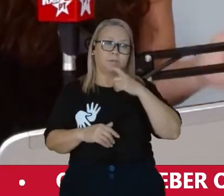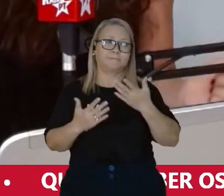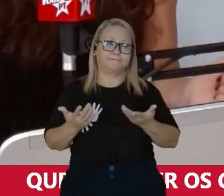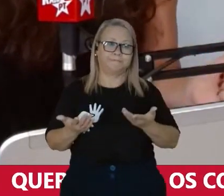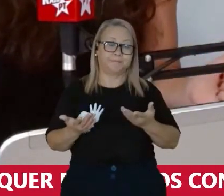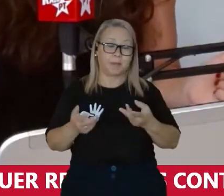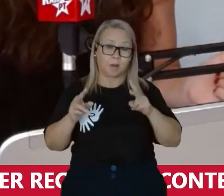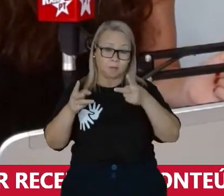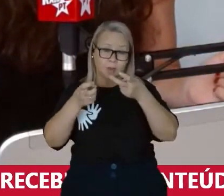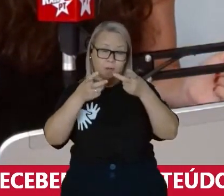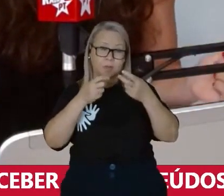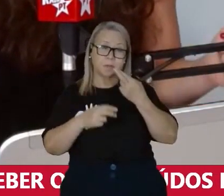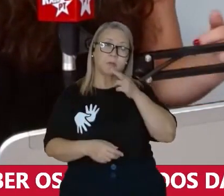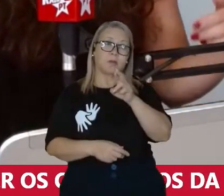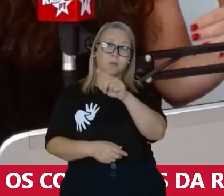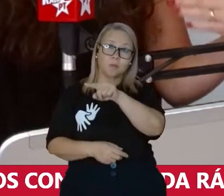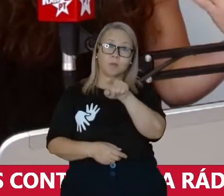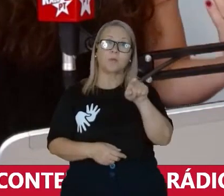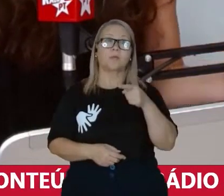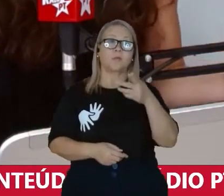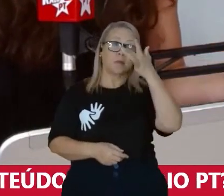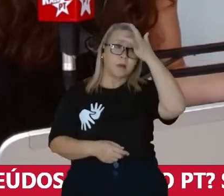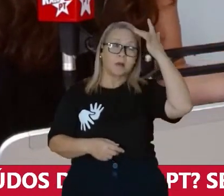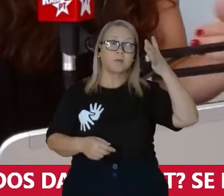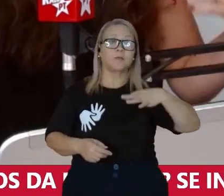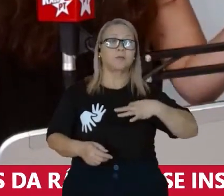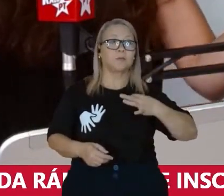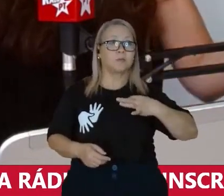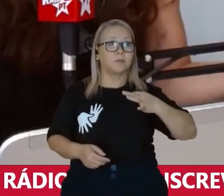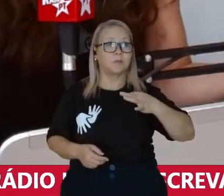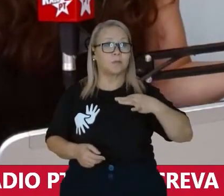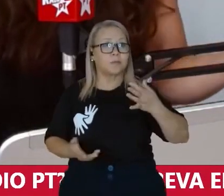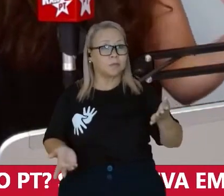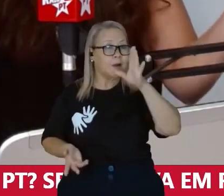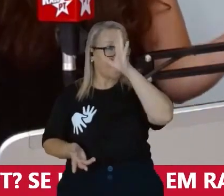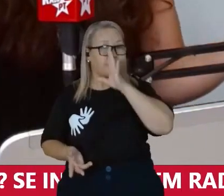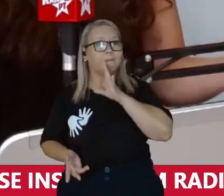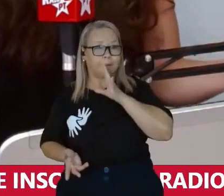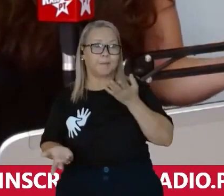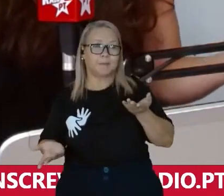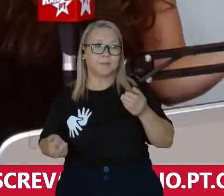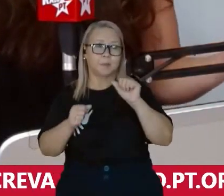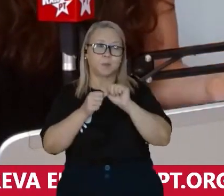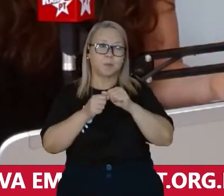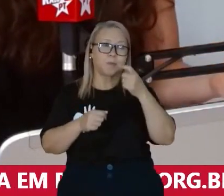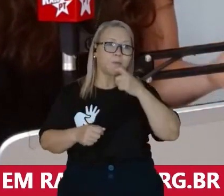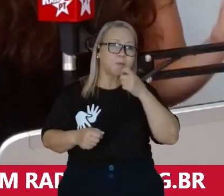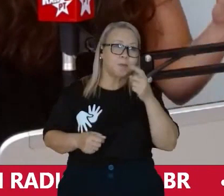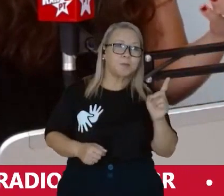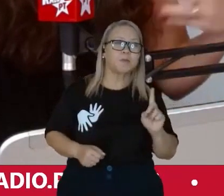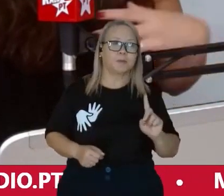vê uma resposta como essa, né? As pessoas se voluntariando gratuitamente para fazer o desmentido. Isso é